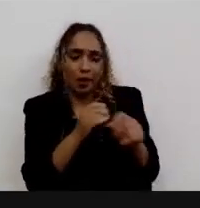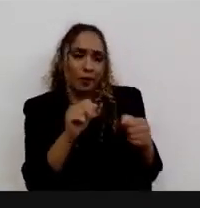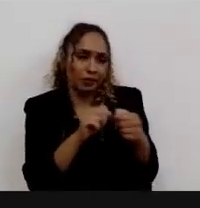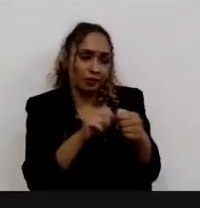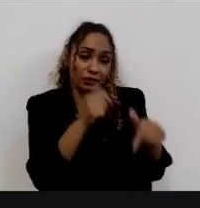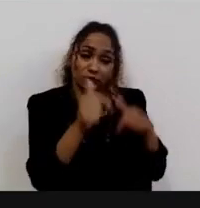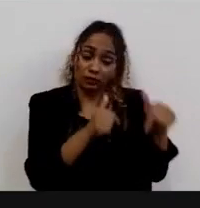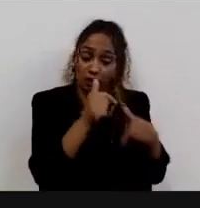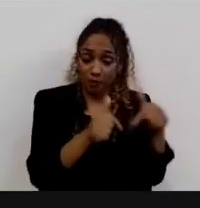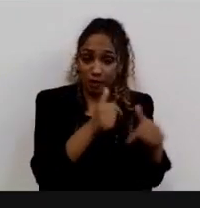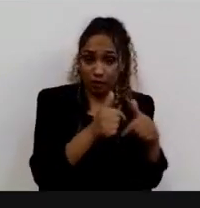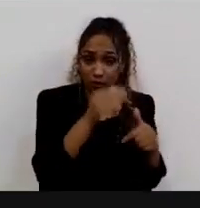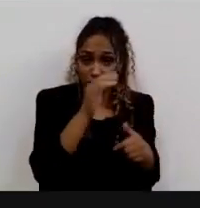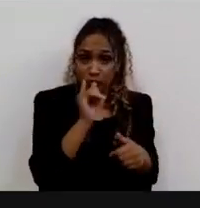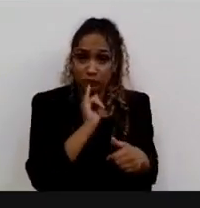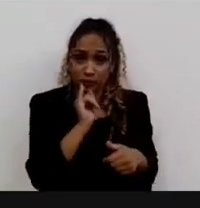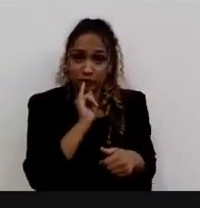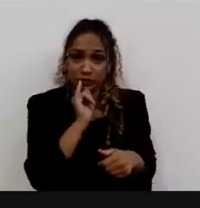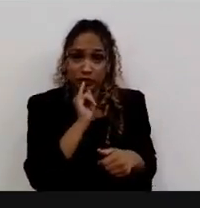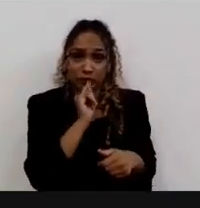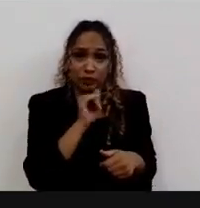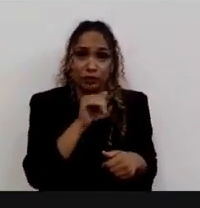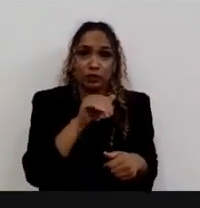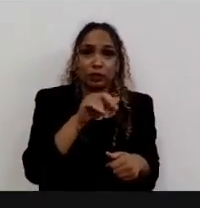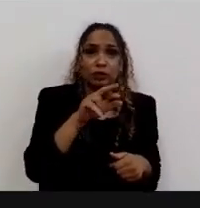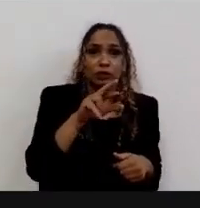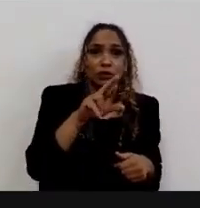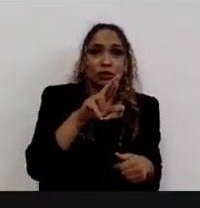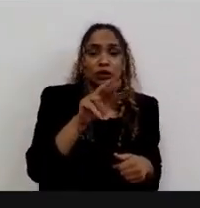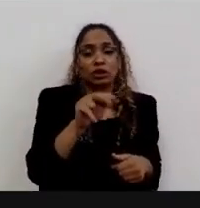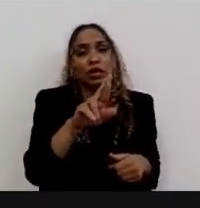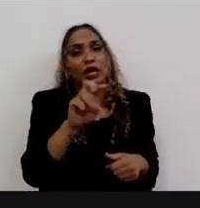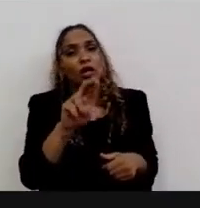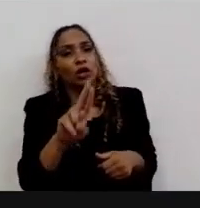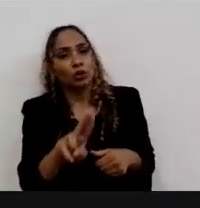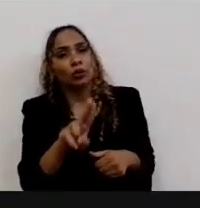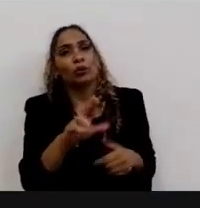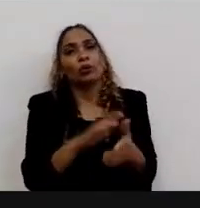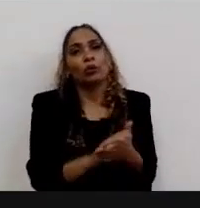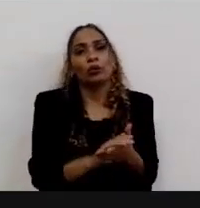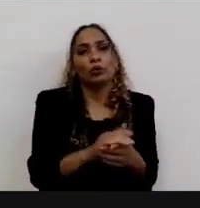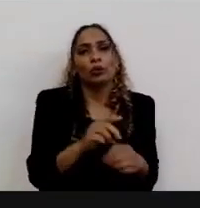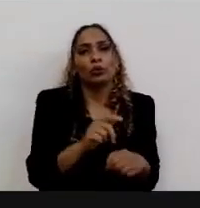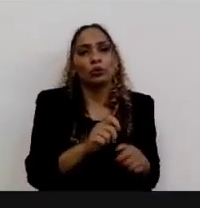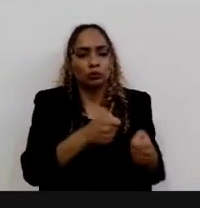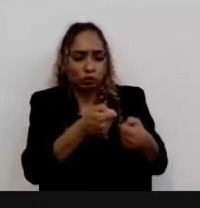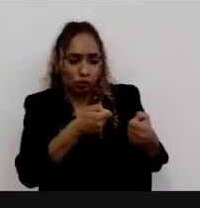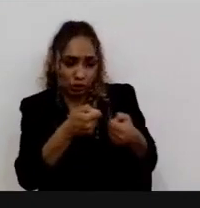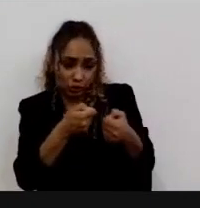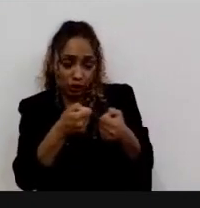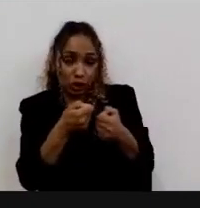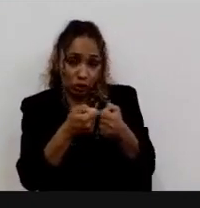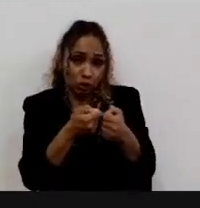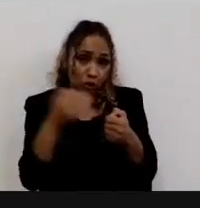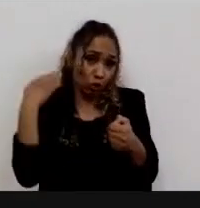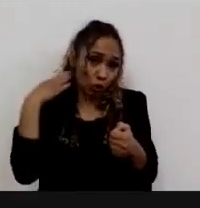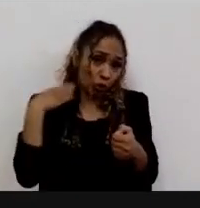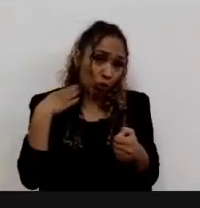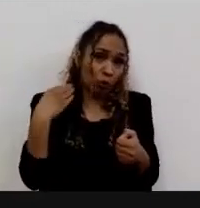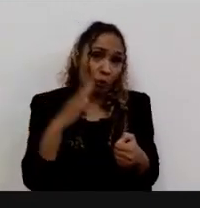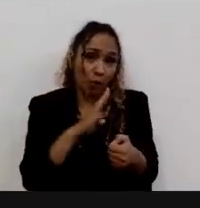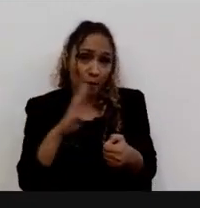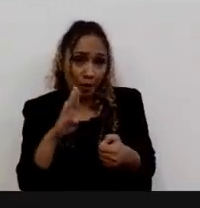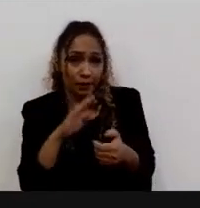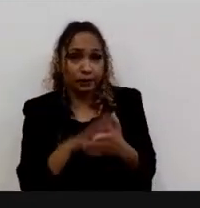para a gente. Por exemplo, geração de GRU no Tesouro Nacional, concessão de limites no gerenciador financeiro do Banco do Brasil, download